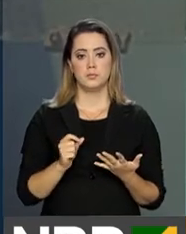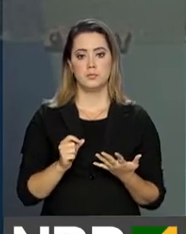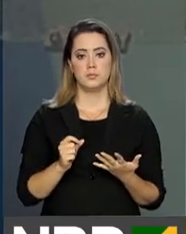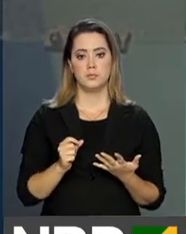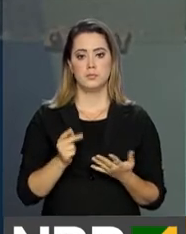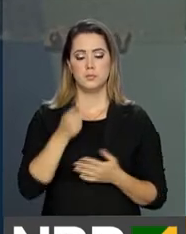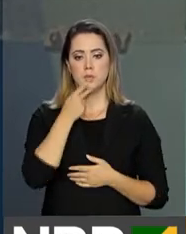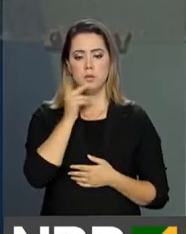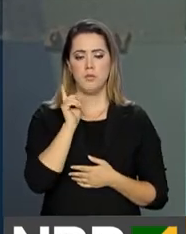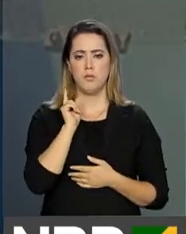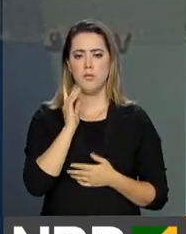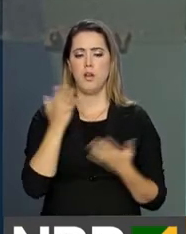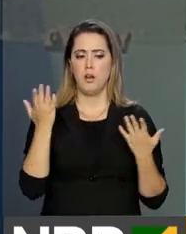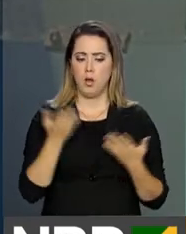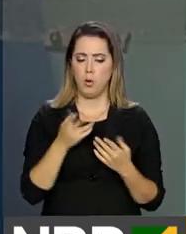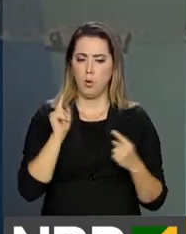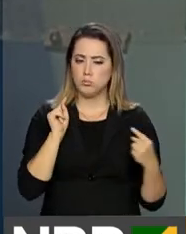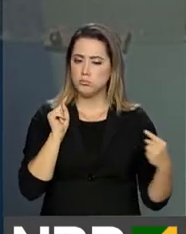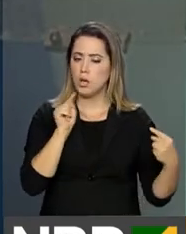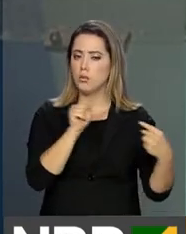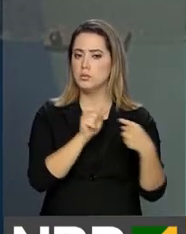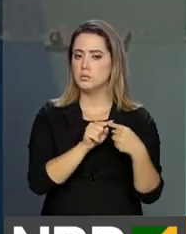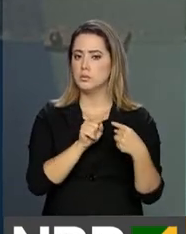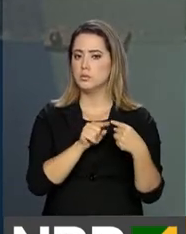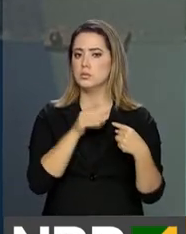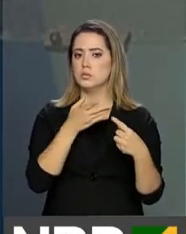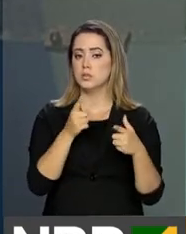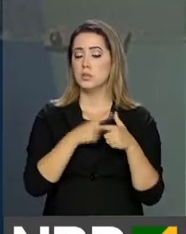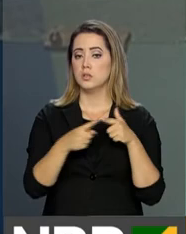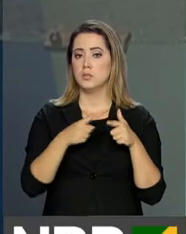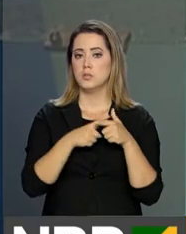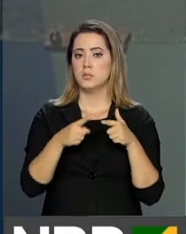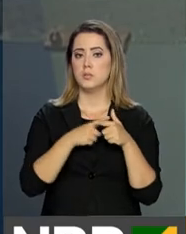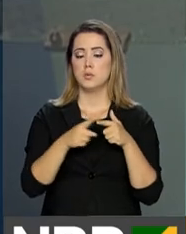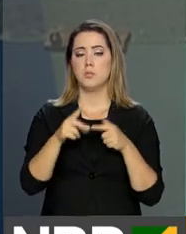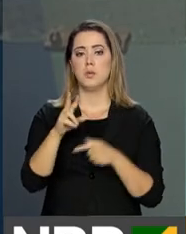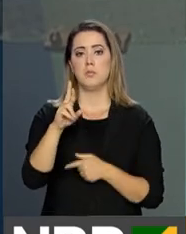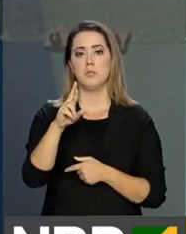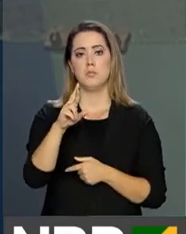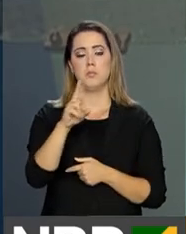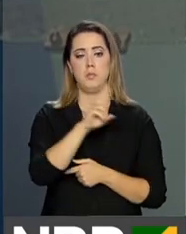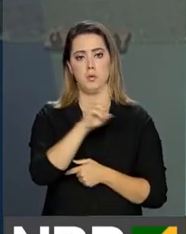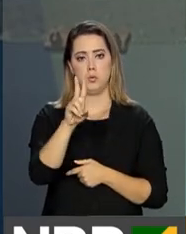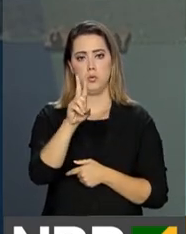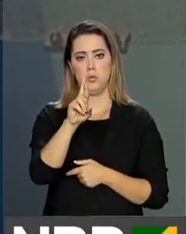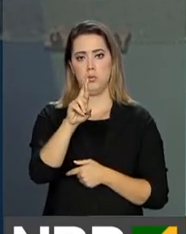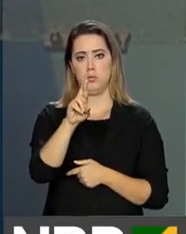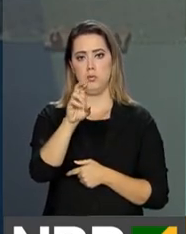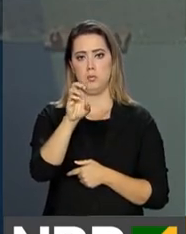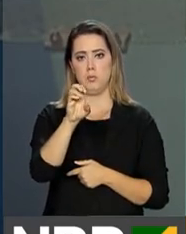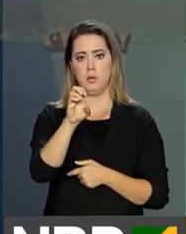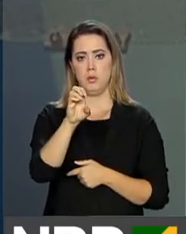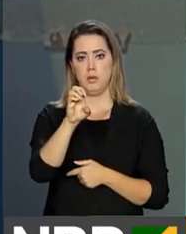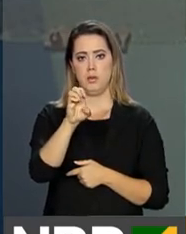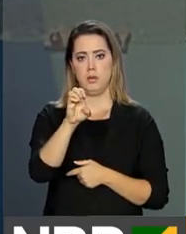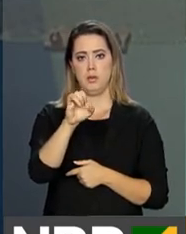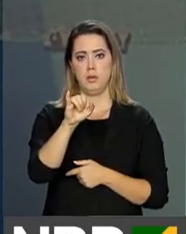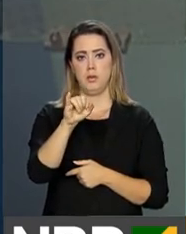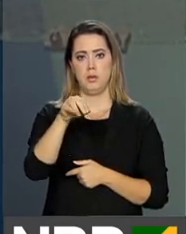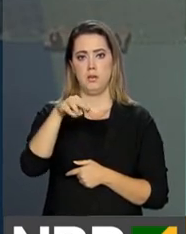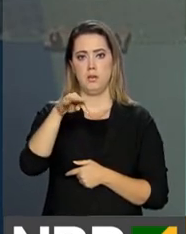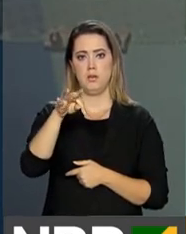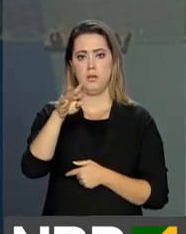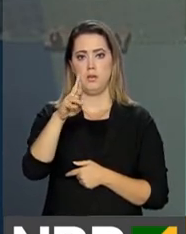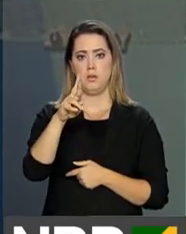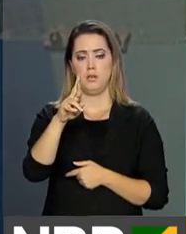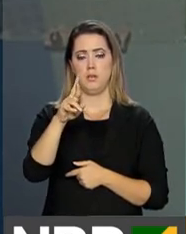me dirijo exatamente à questão referente ao Reintegra, sobre o qual nós já conversamos no nosso